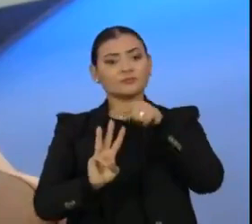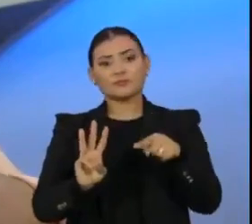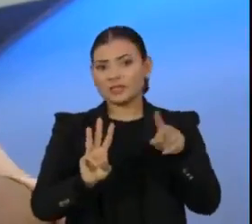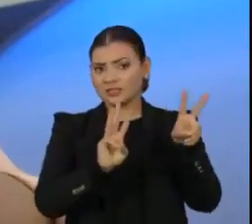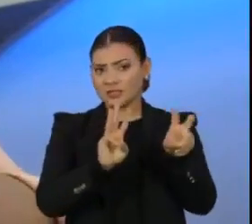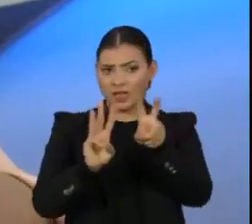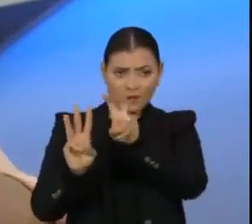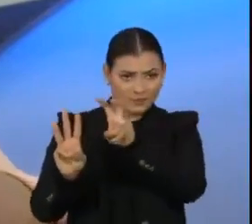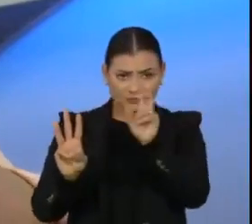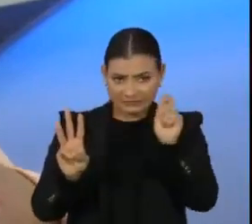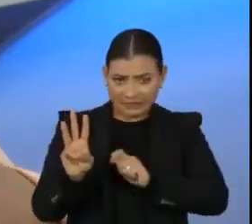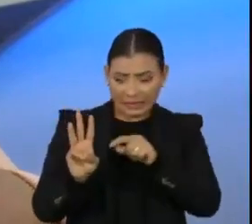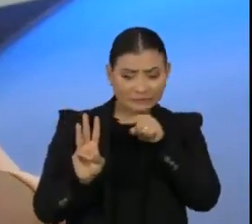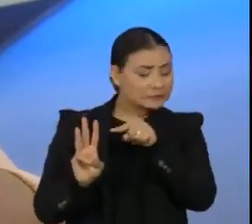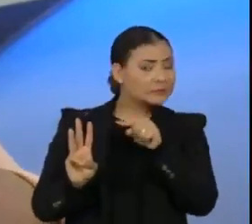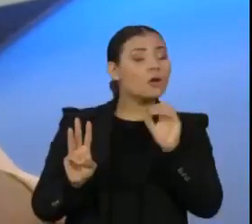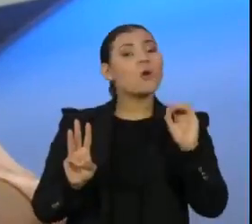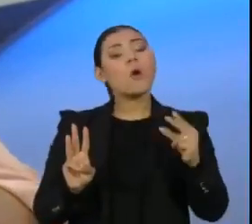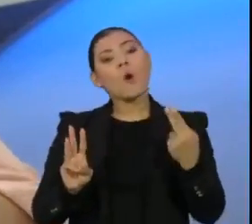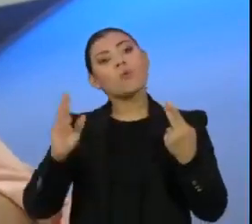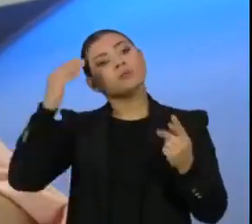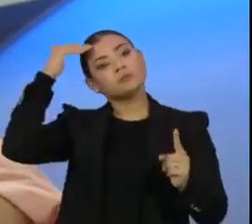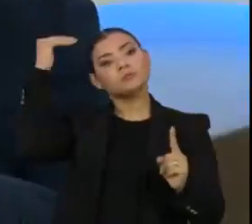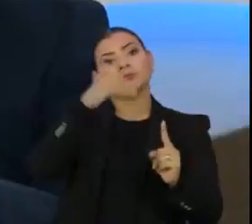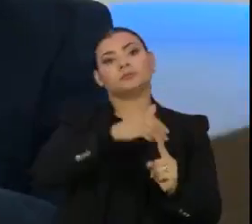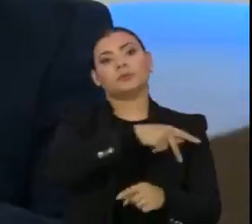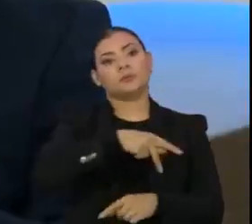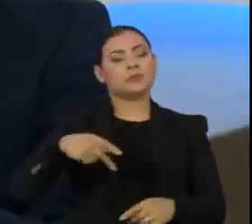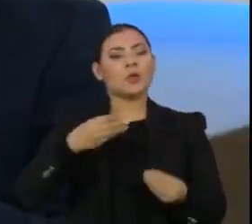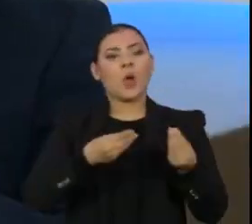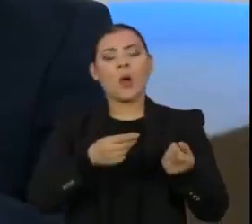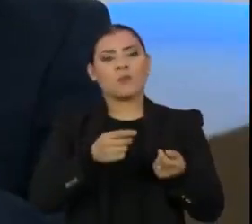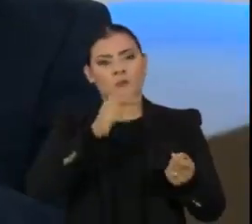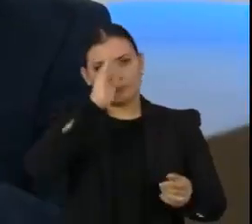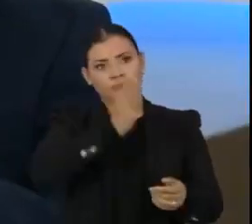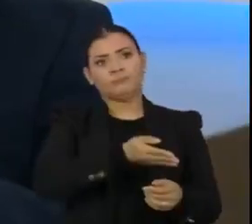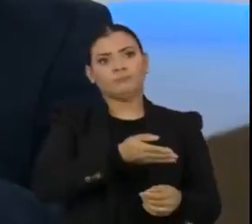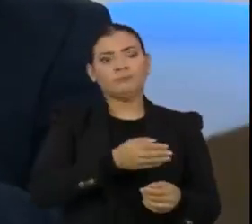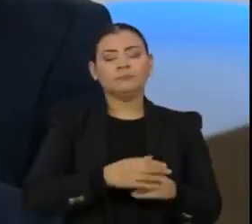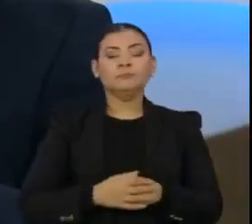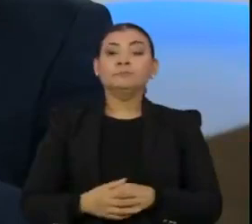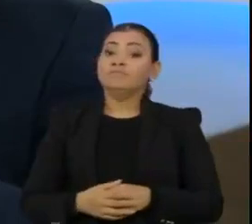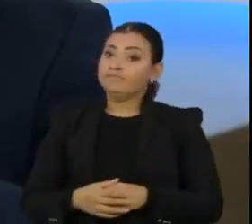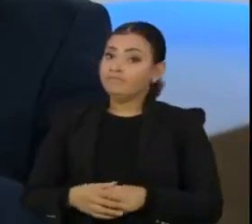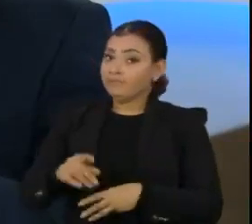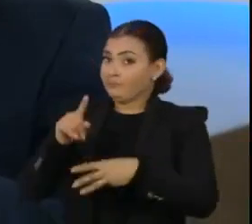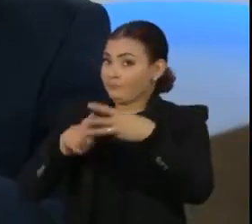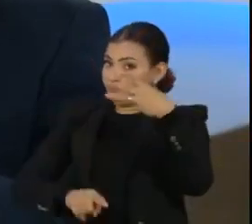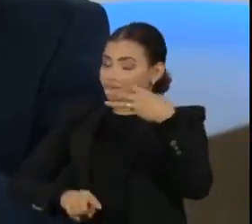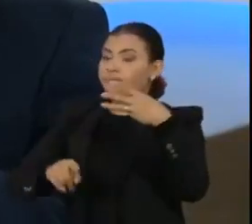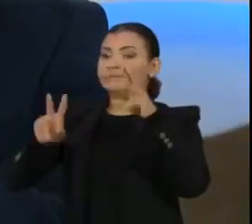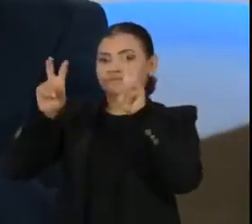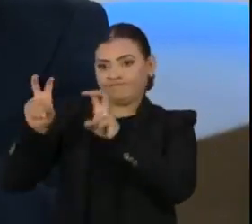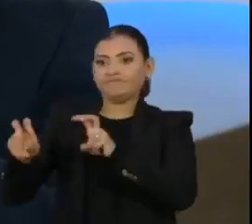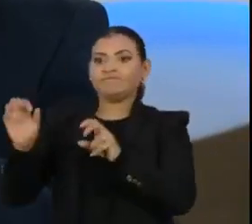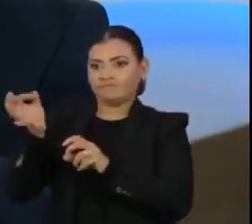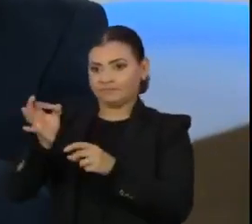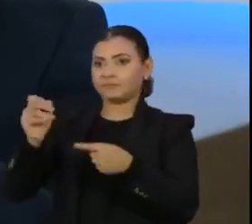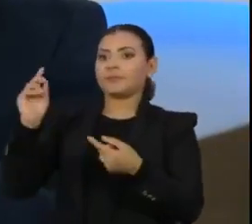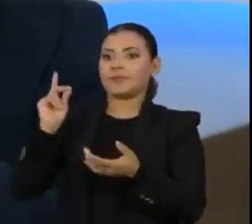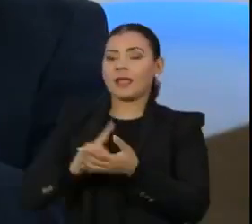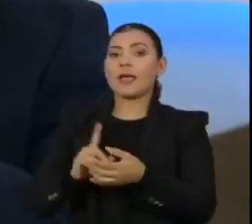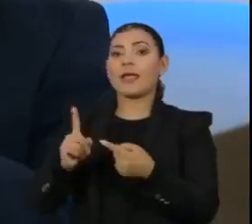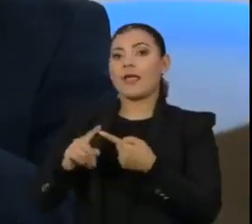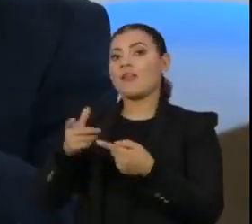para realmente responsabilizar o presidente da República? Carol, vamos ajustar os três eixos que acredito que devem ter a CPI. É realmente